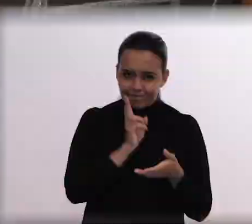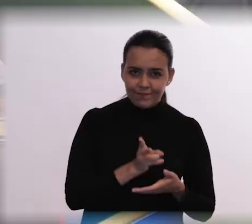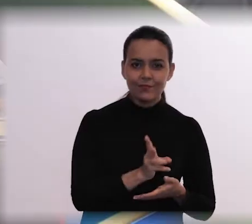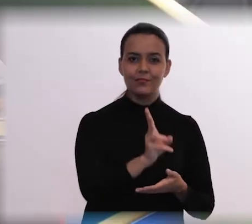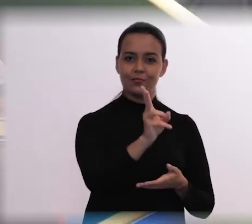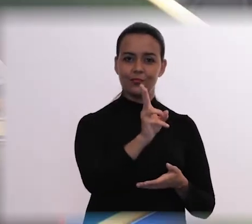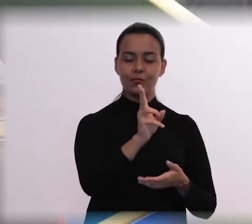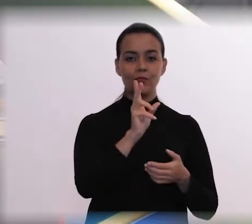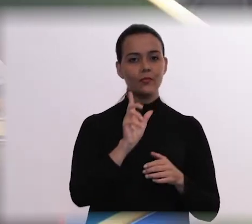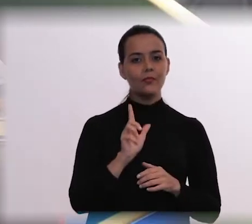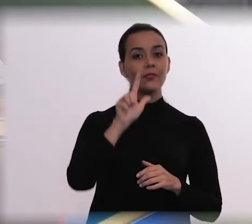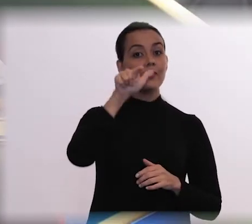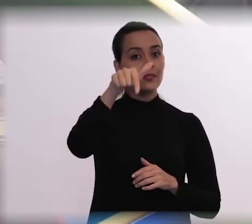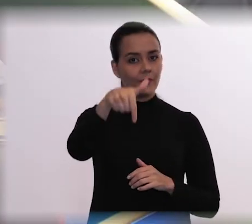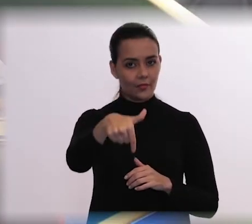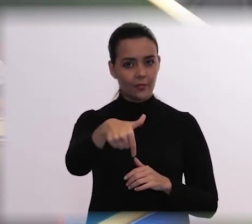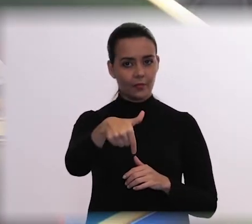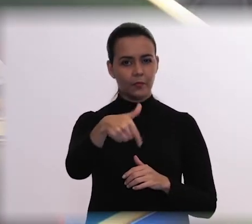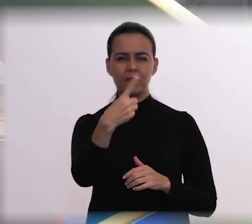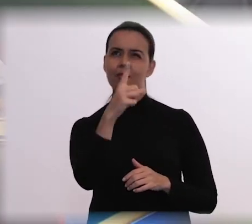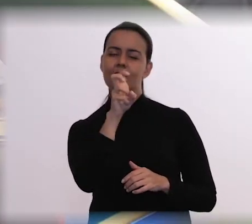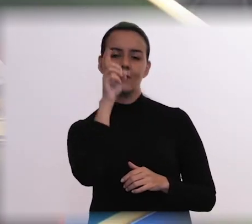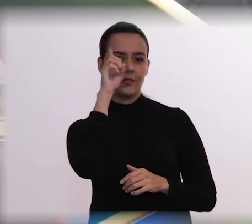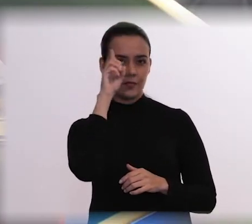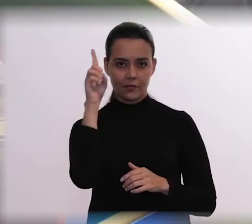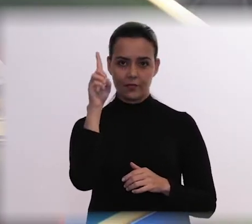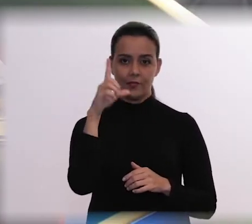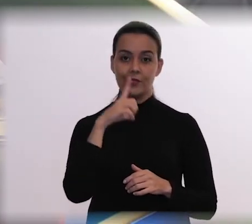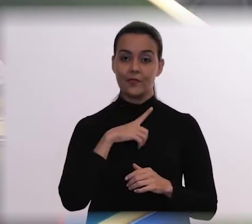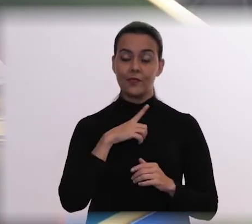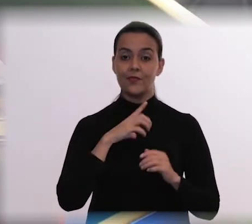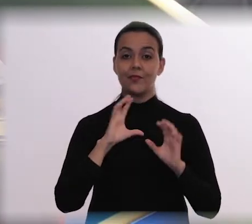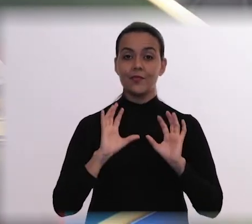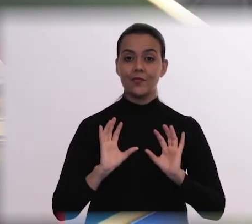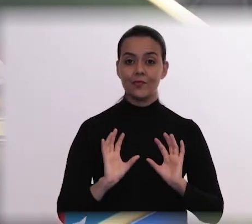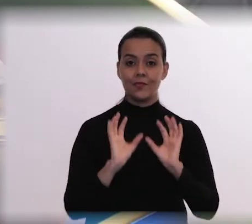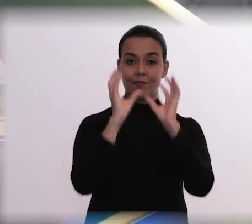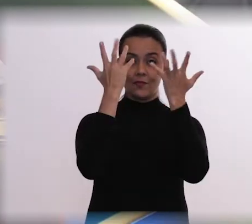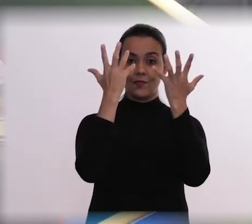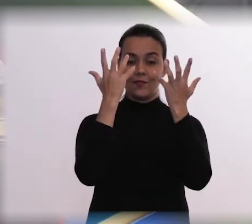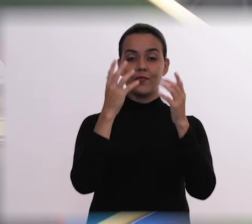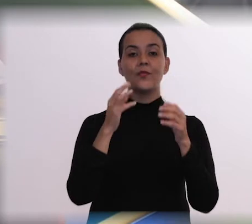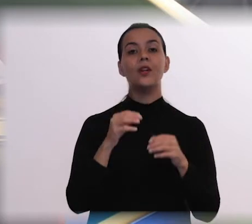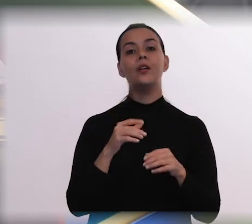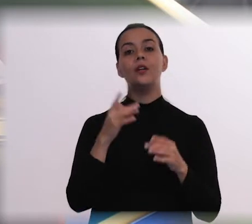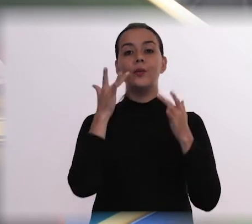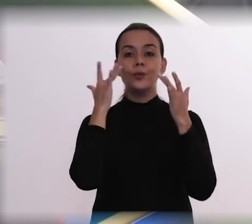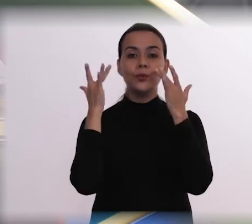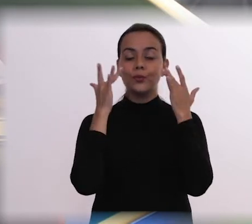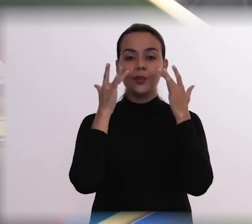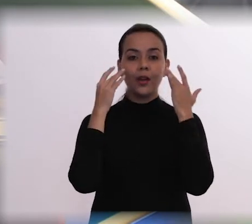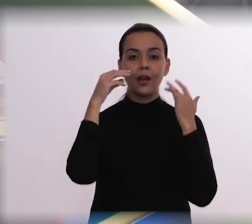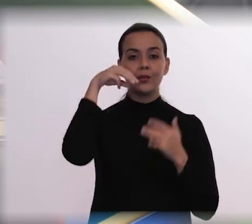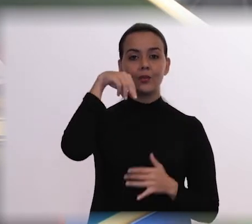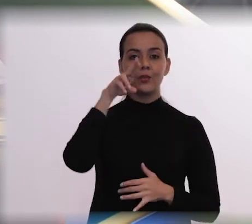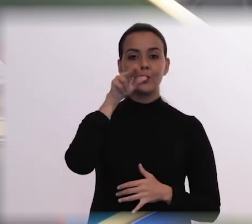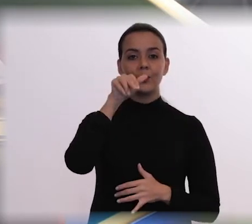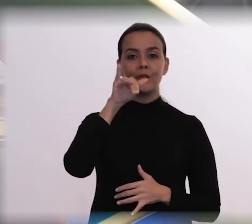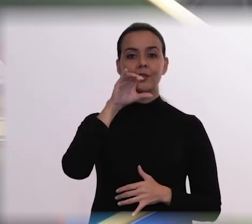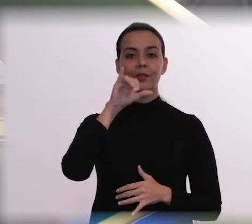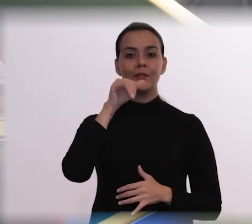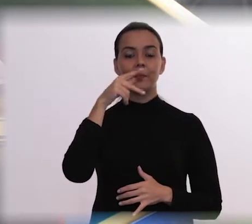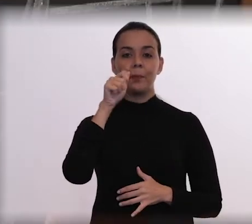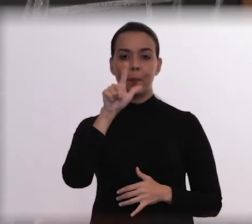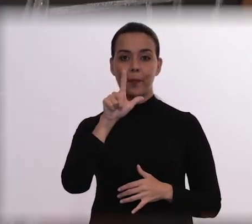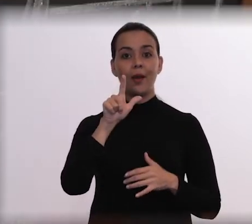15 dias depois tem a série dos 3 festivais no Teatro Municipal, que a gente conhece como a Semana de